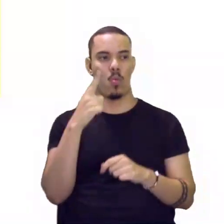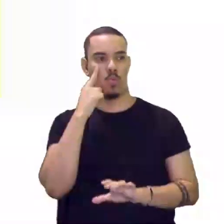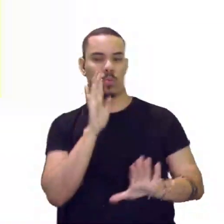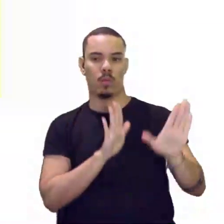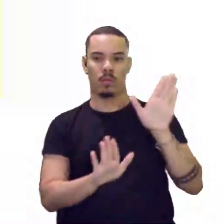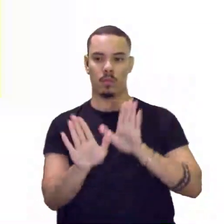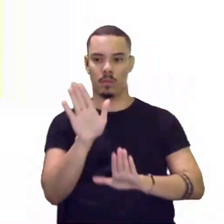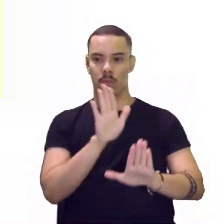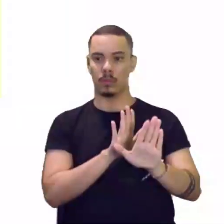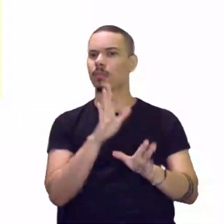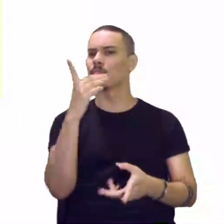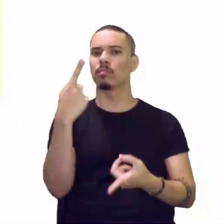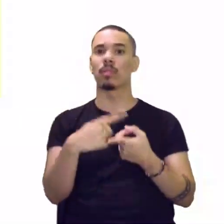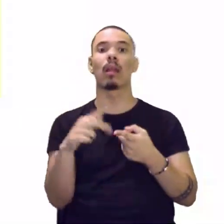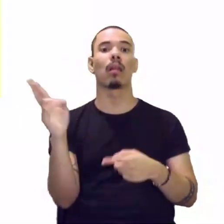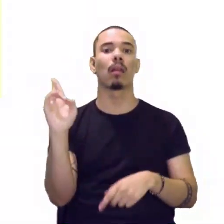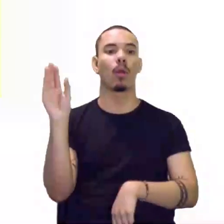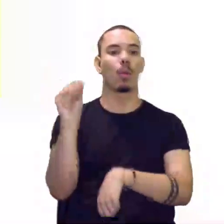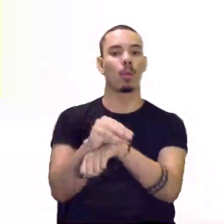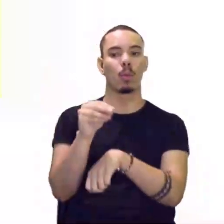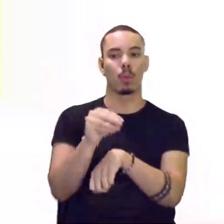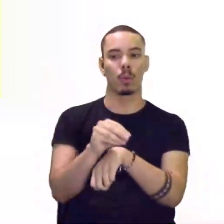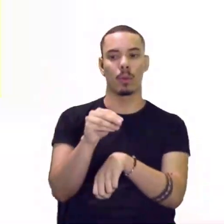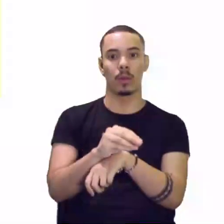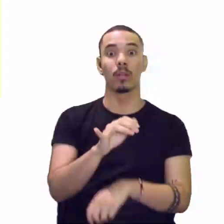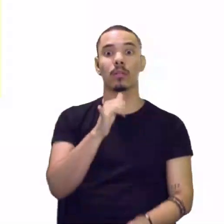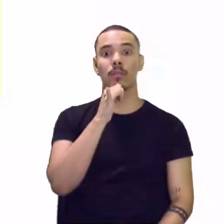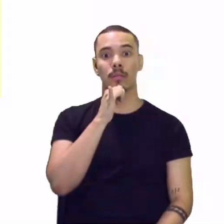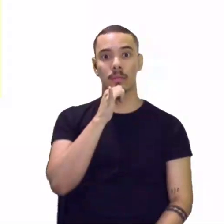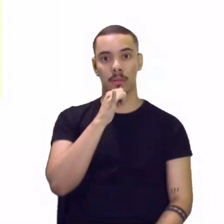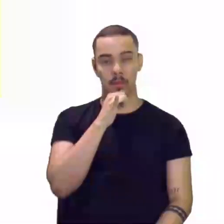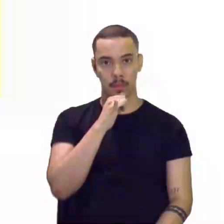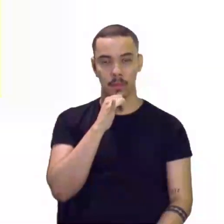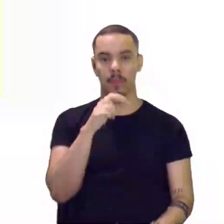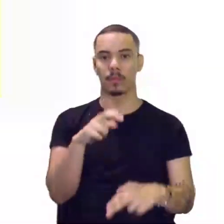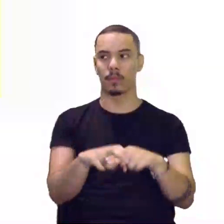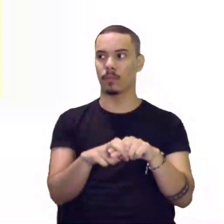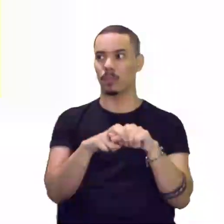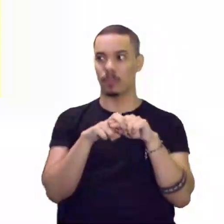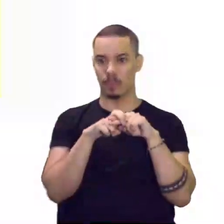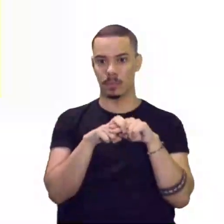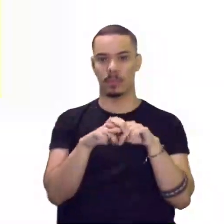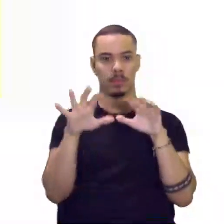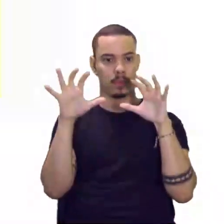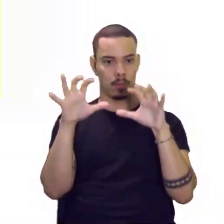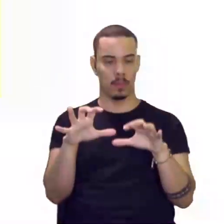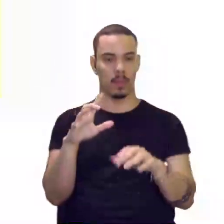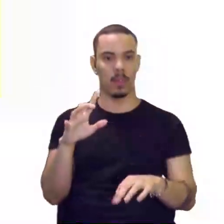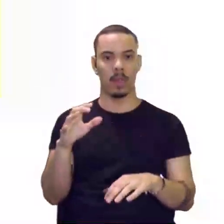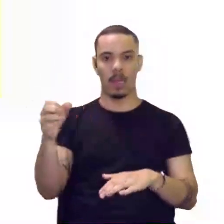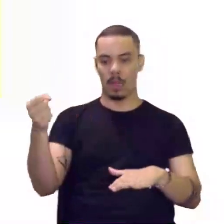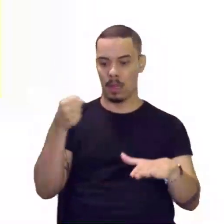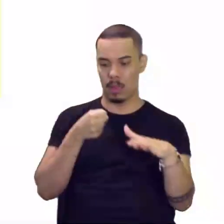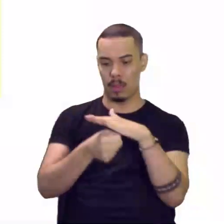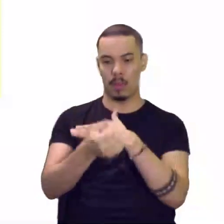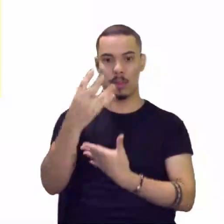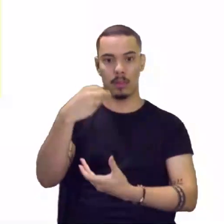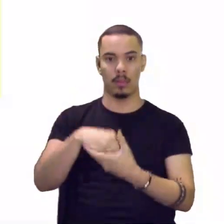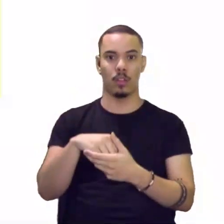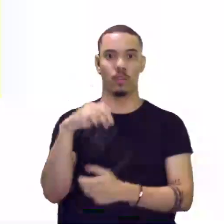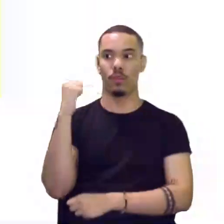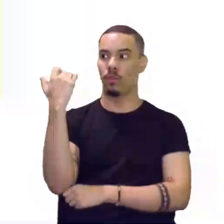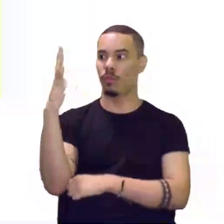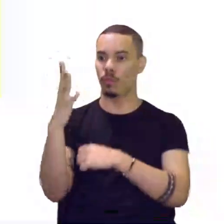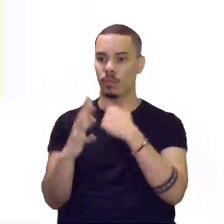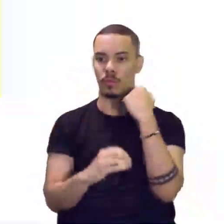porque quem cuida da comunidade, né? Por exemplo, um exemplo aí, né? Então, assim, da mesma forma é para você entrar dentro da floresta, né? Como você falou há